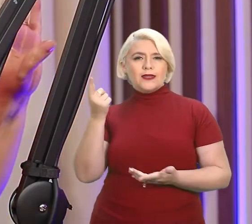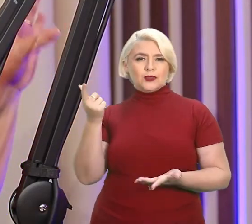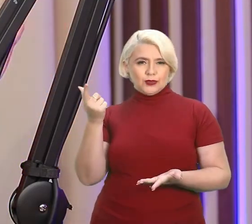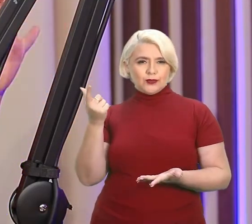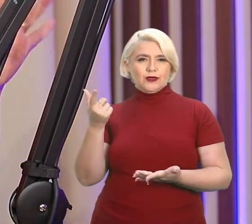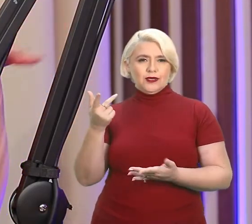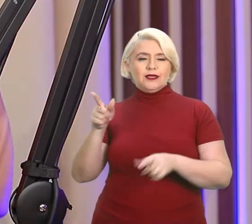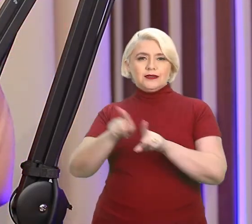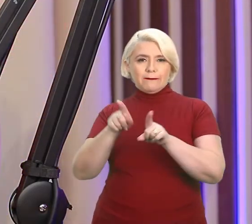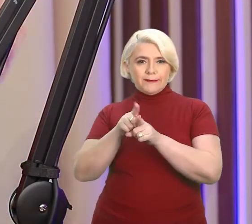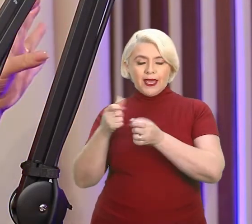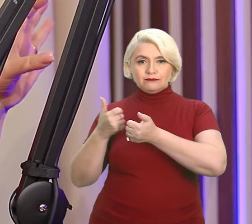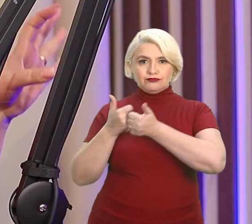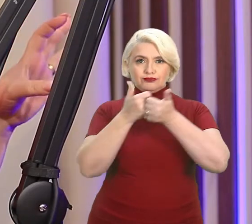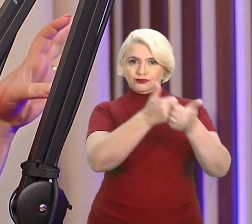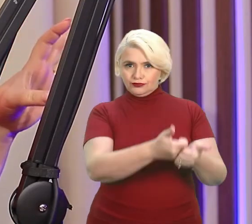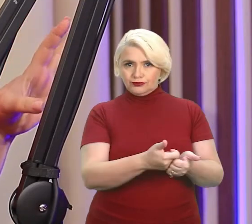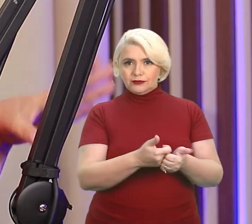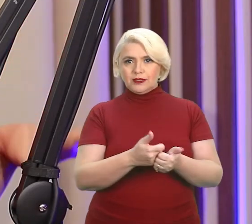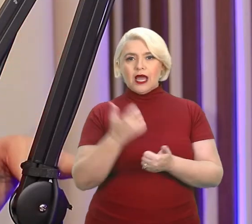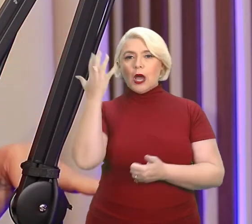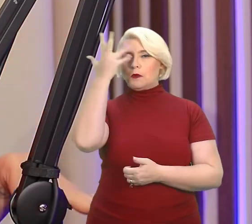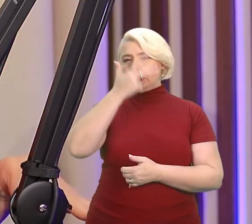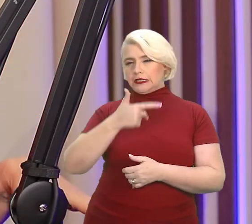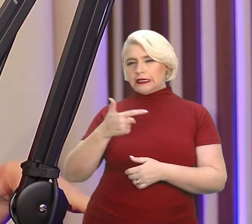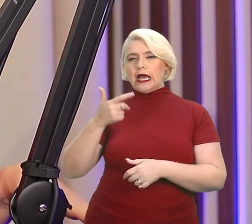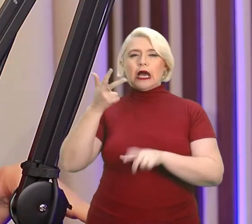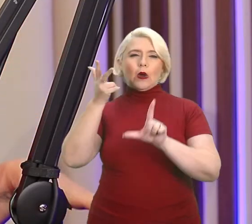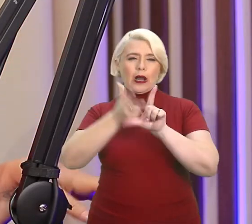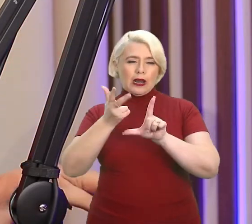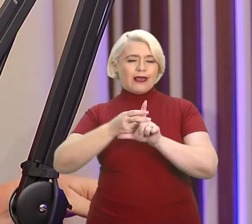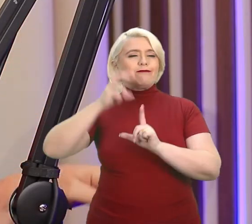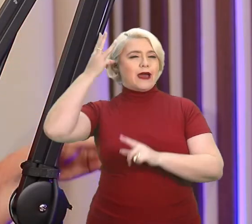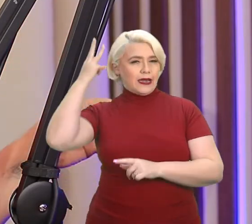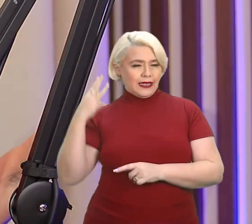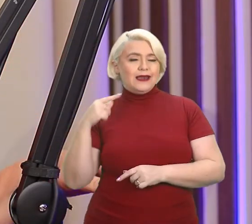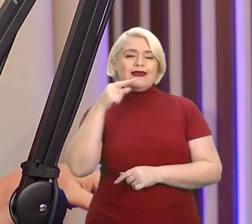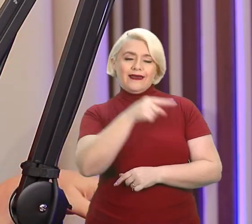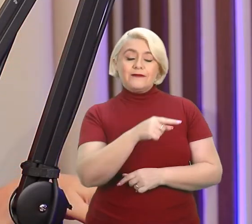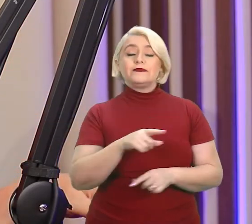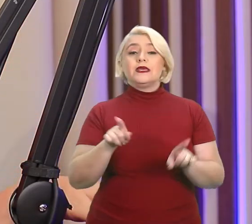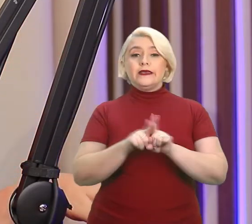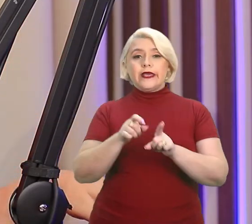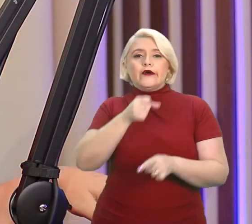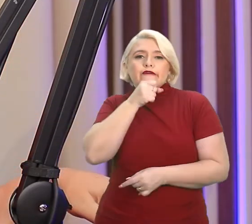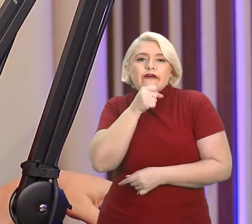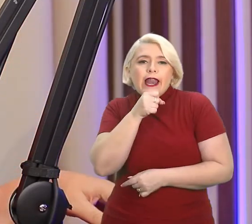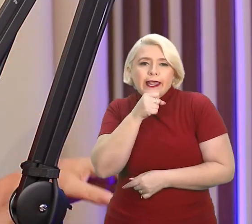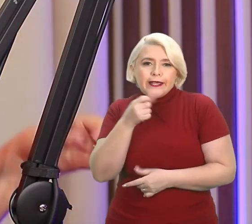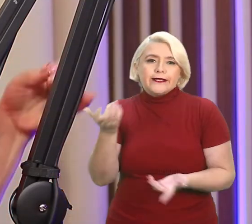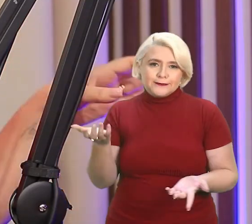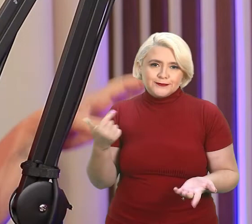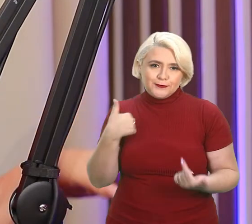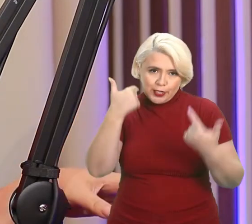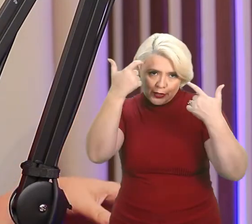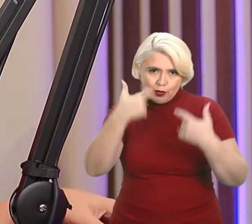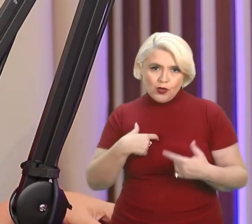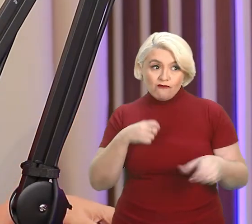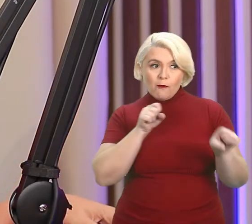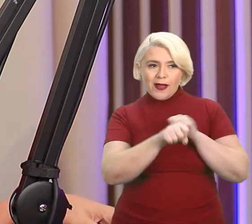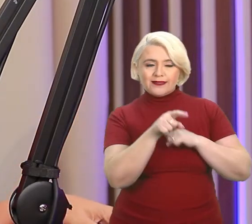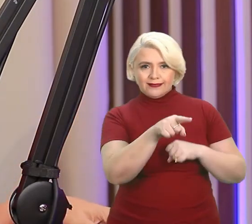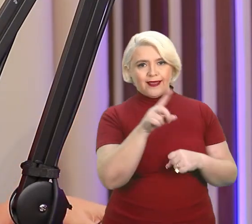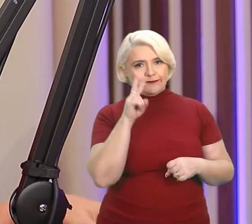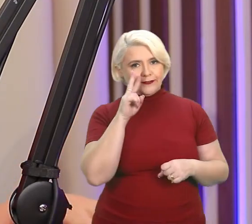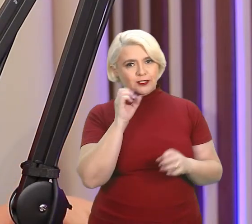ganhou também um monte de seguidores lá, o bonitão da live da Marília. Bonitão da live, e eu a senhorinha, né? Eu vou matar ele por